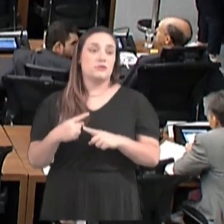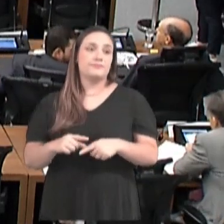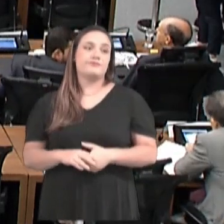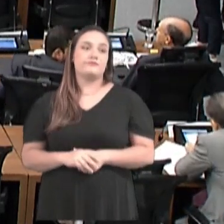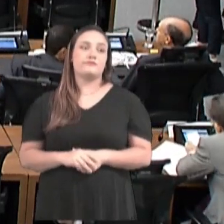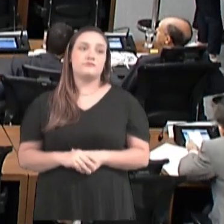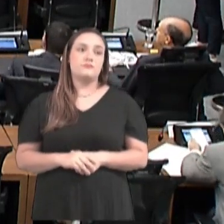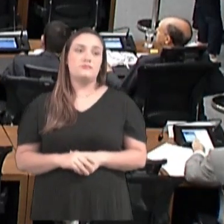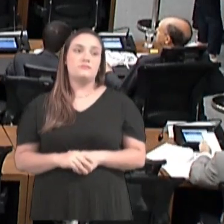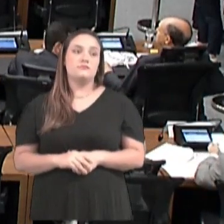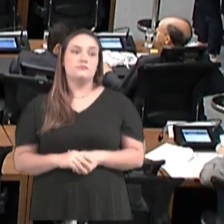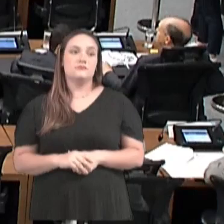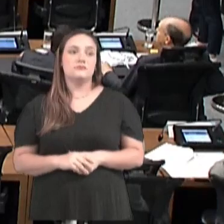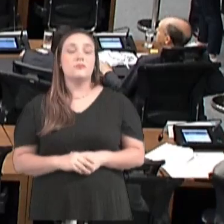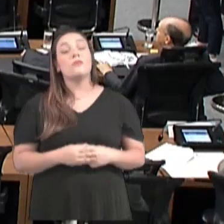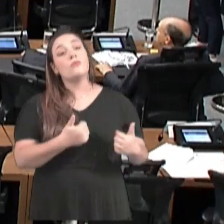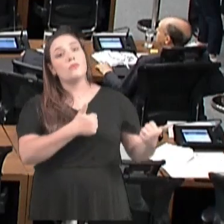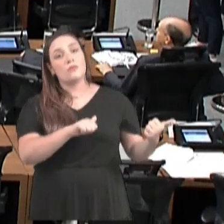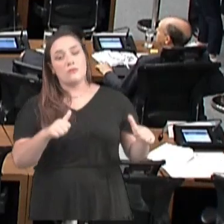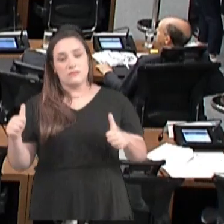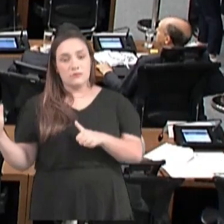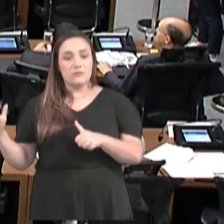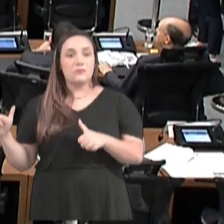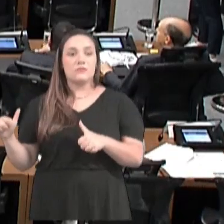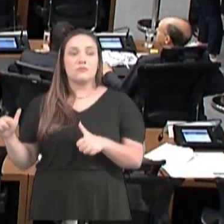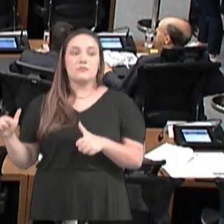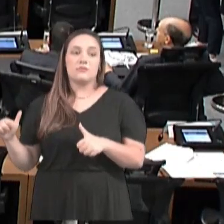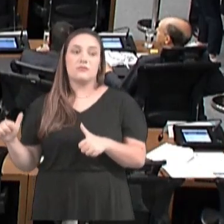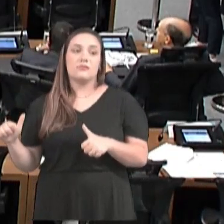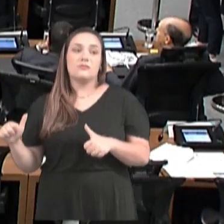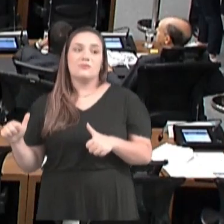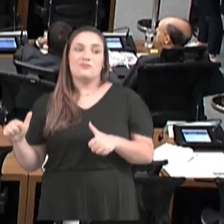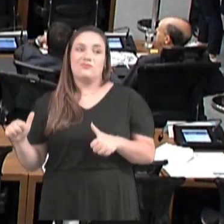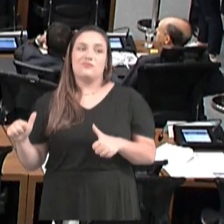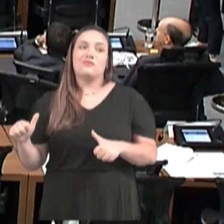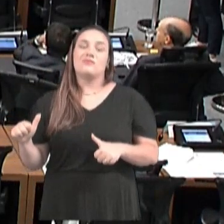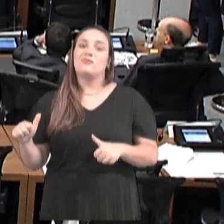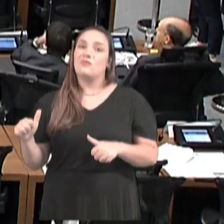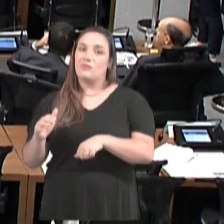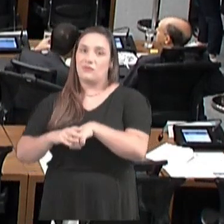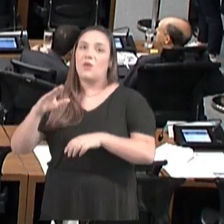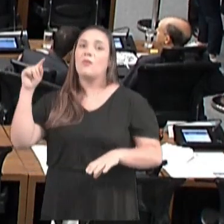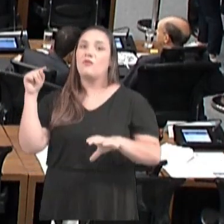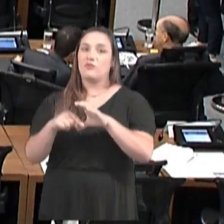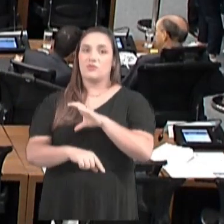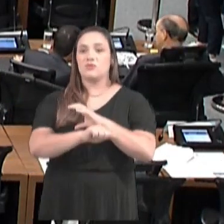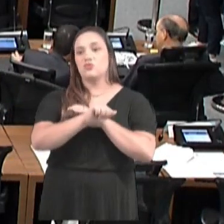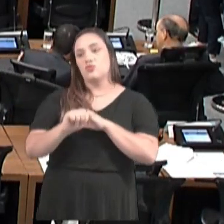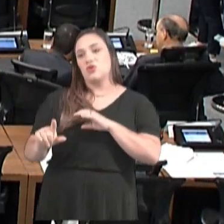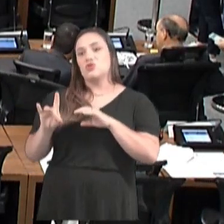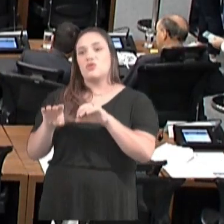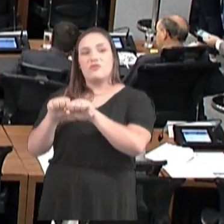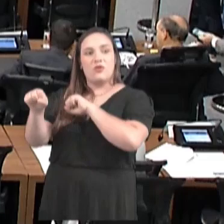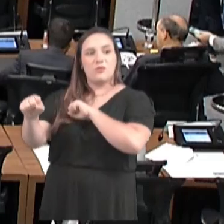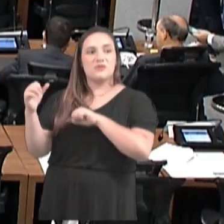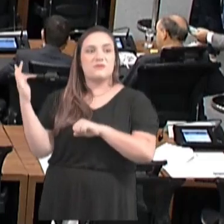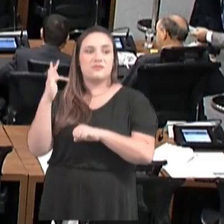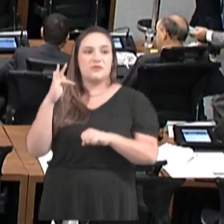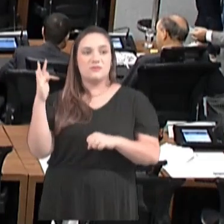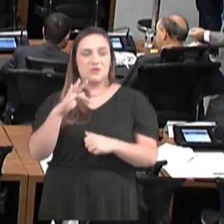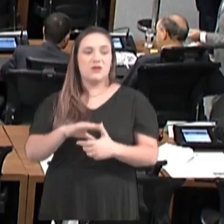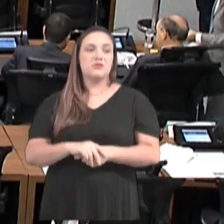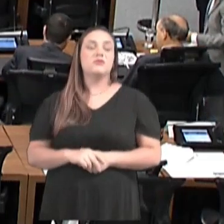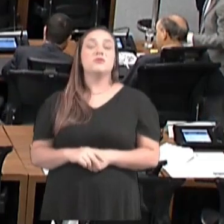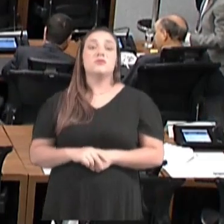a avaliação, ela é uma avaliação muito mais ampla do que meramente a formação